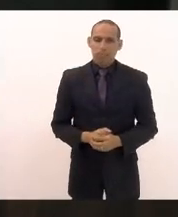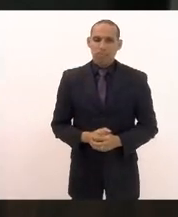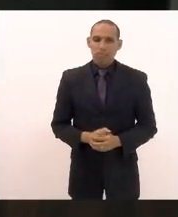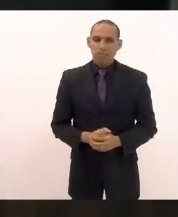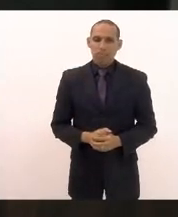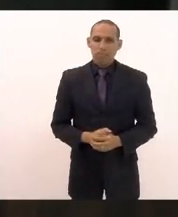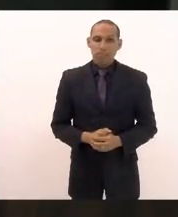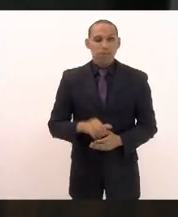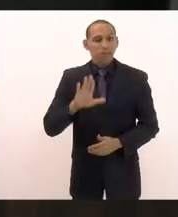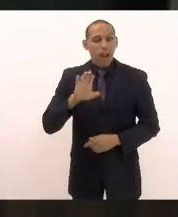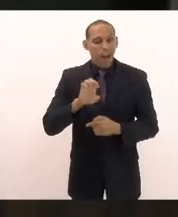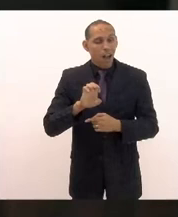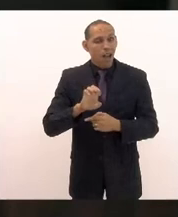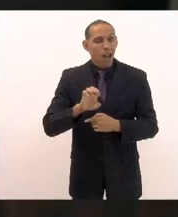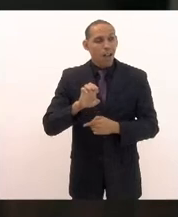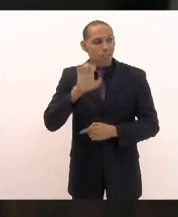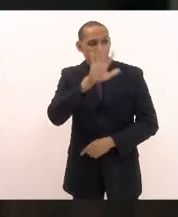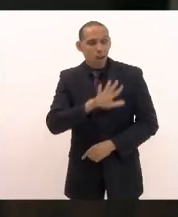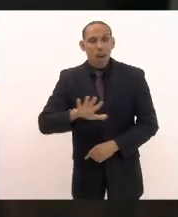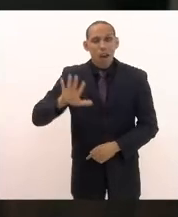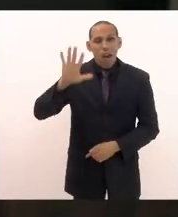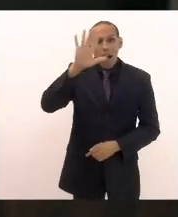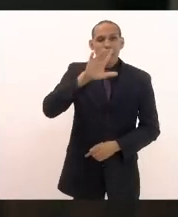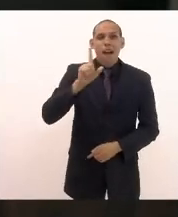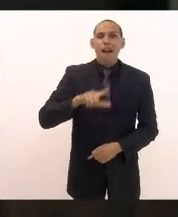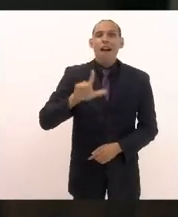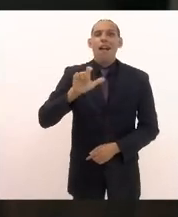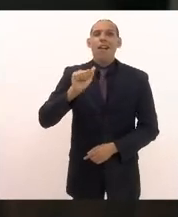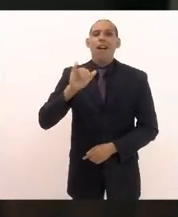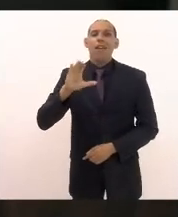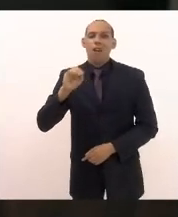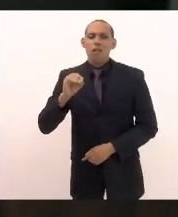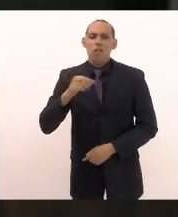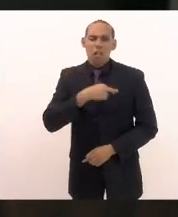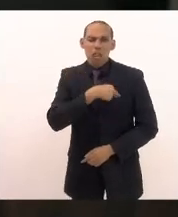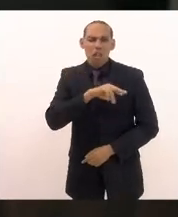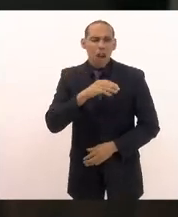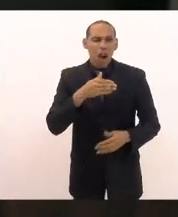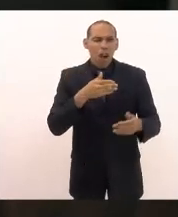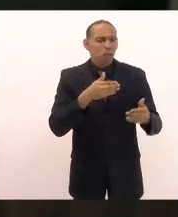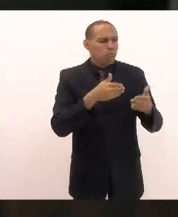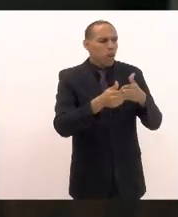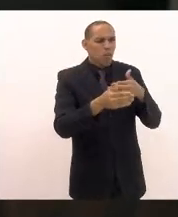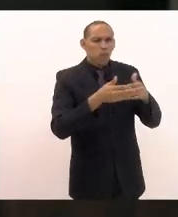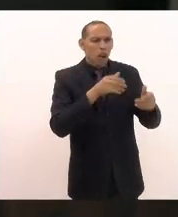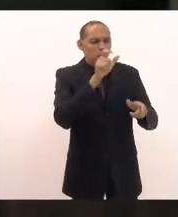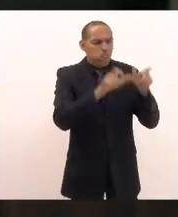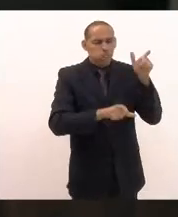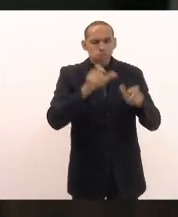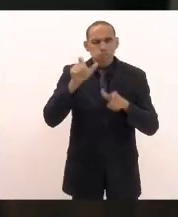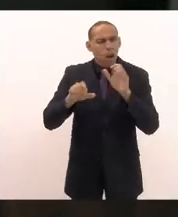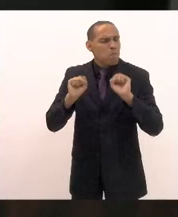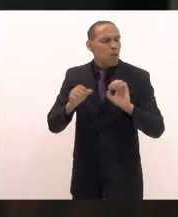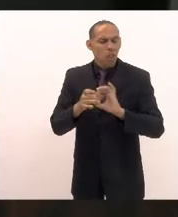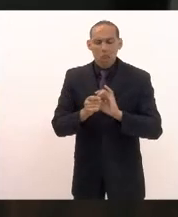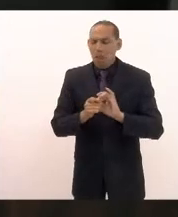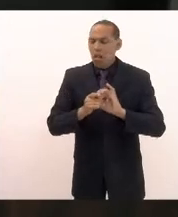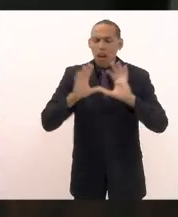O Estado é laico, todos têm a liberdade de professar a fé que bem desejar e